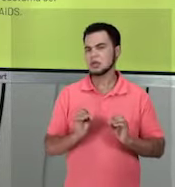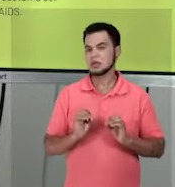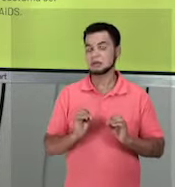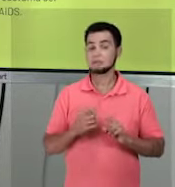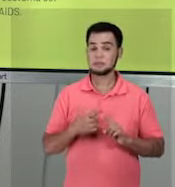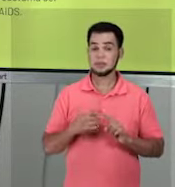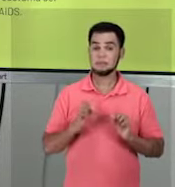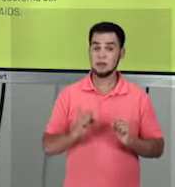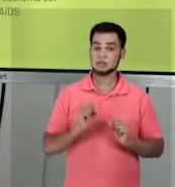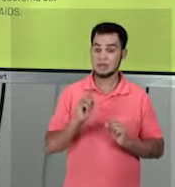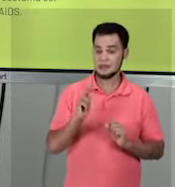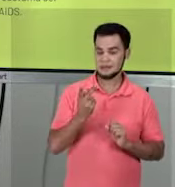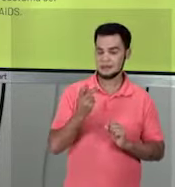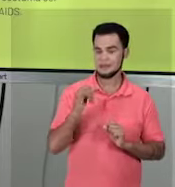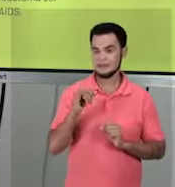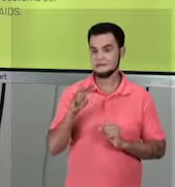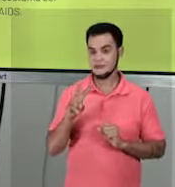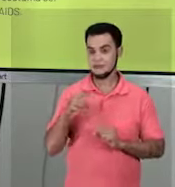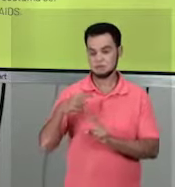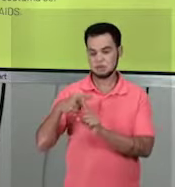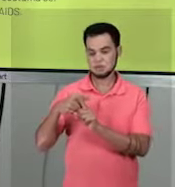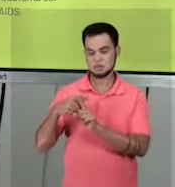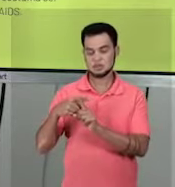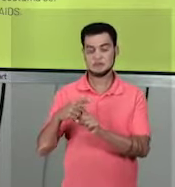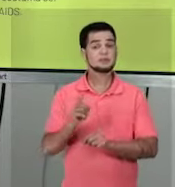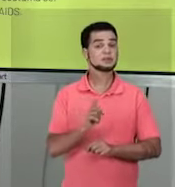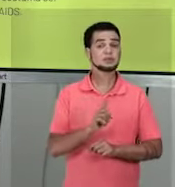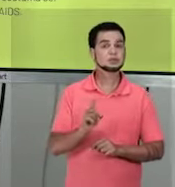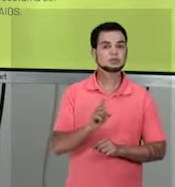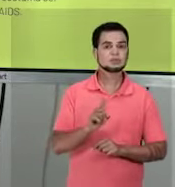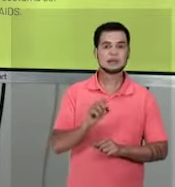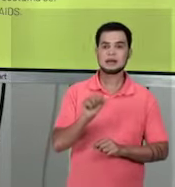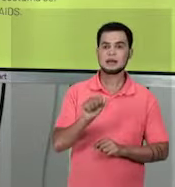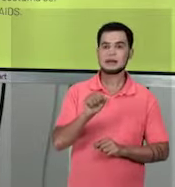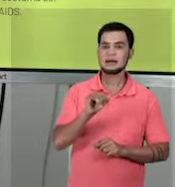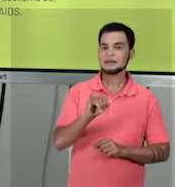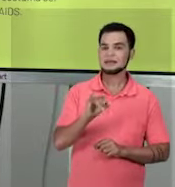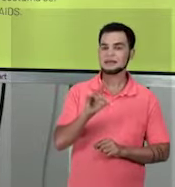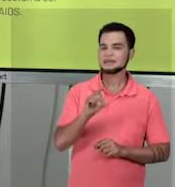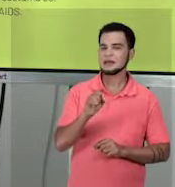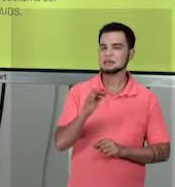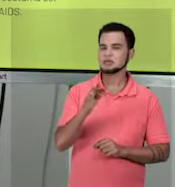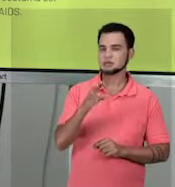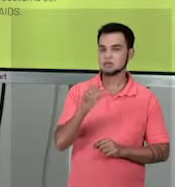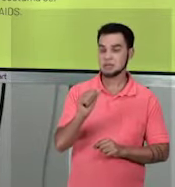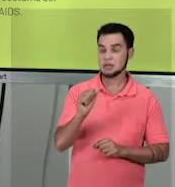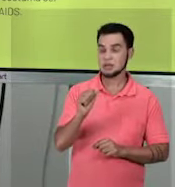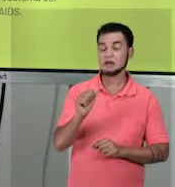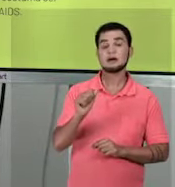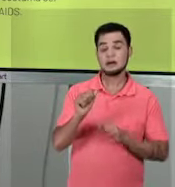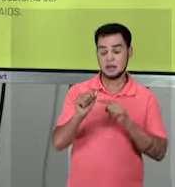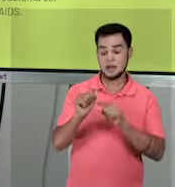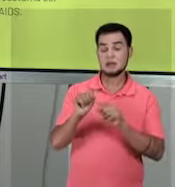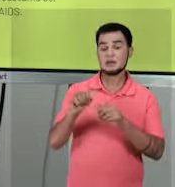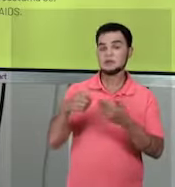positiva, mas não ser aidética, né? Que quando ela é aidética é quando o sistema imunológico dela realmente